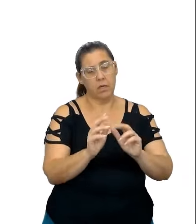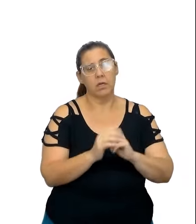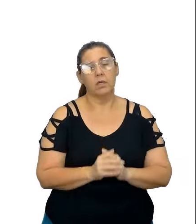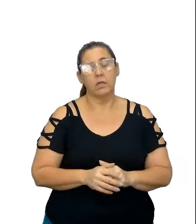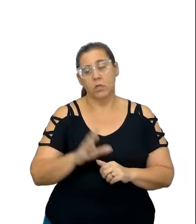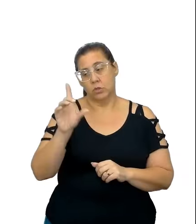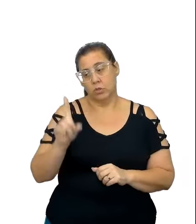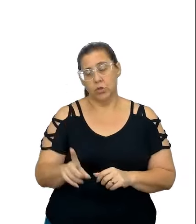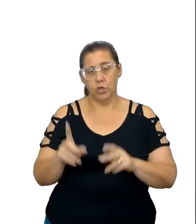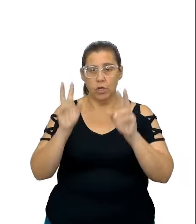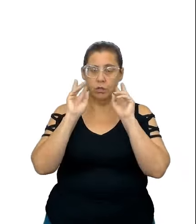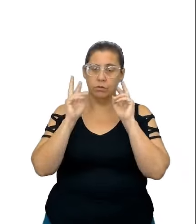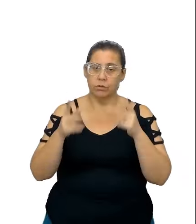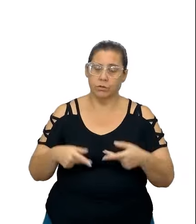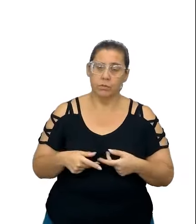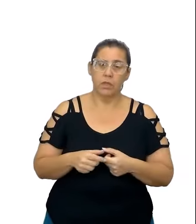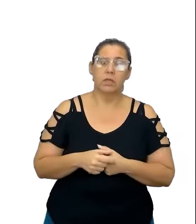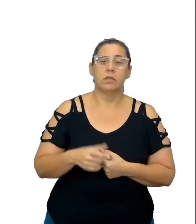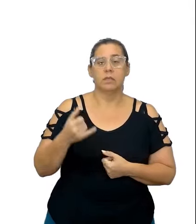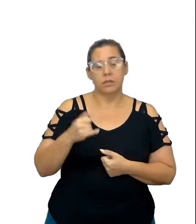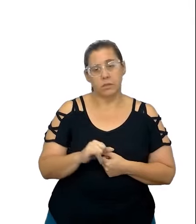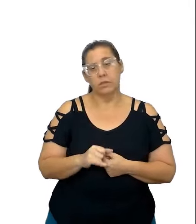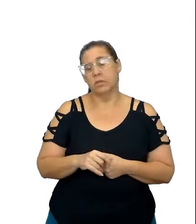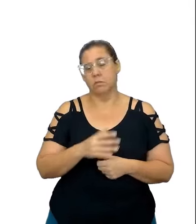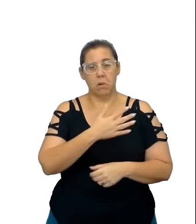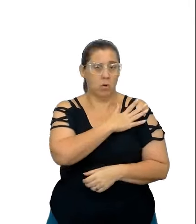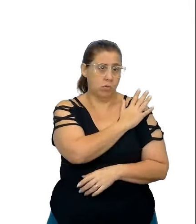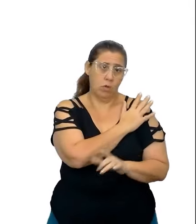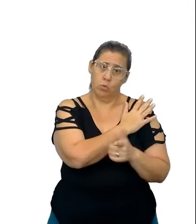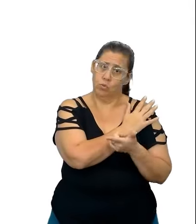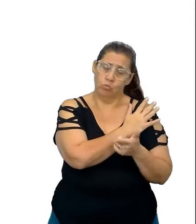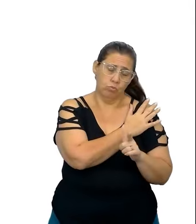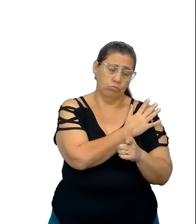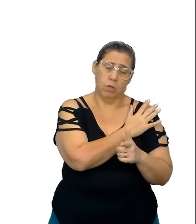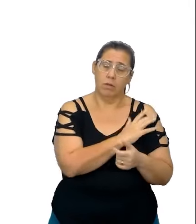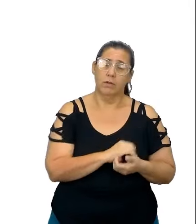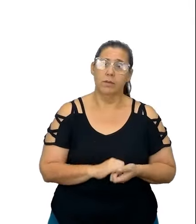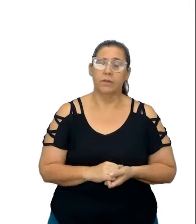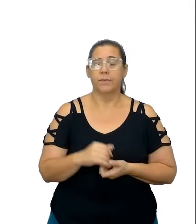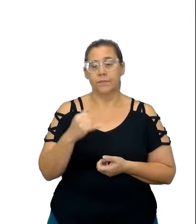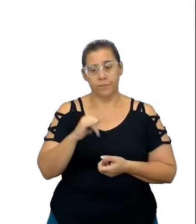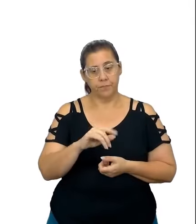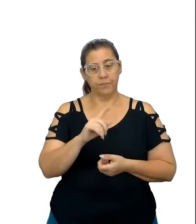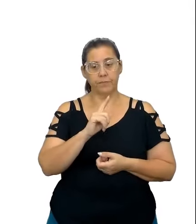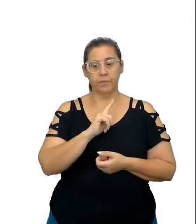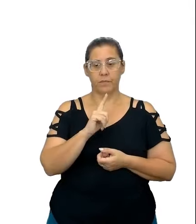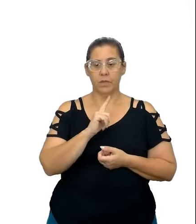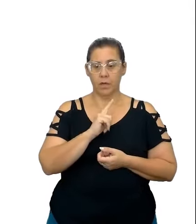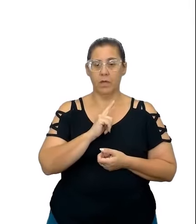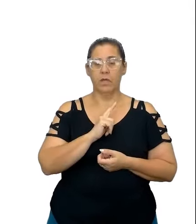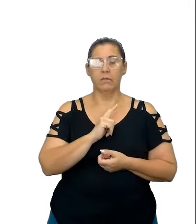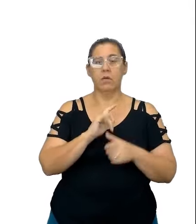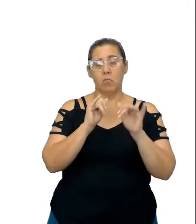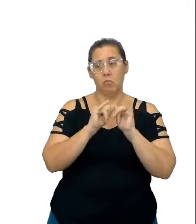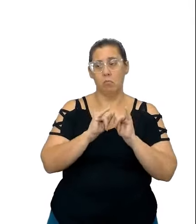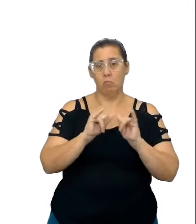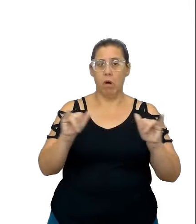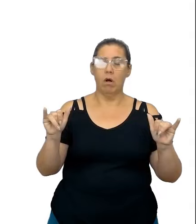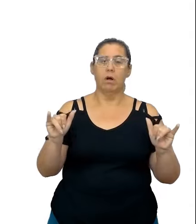os direitos humanos, se ele não está sendo preconceituoso de alguma forma, se ele tem realmente uma